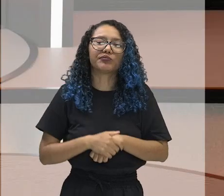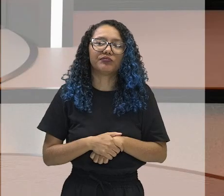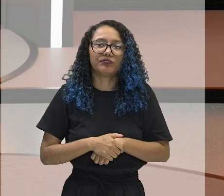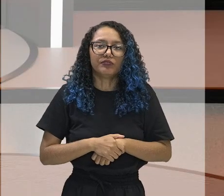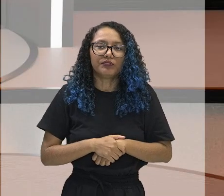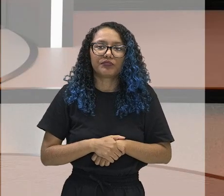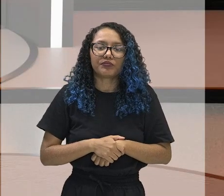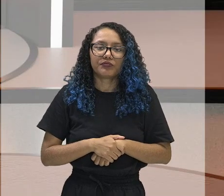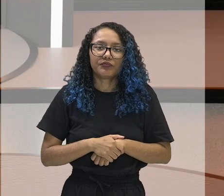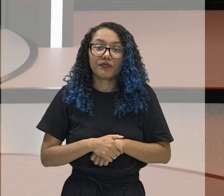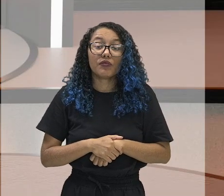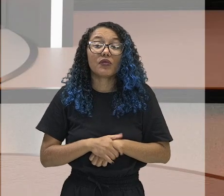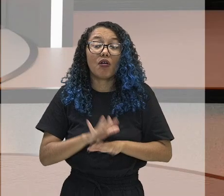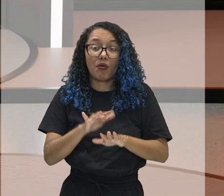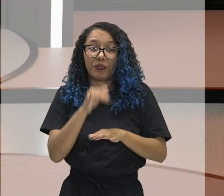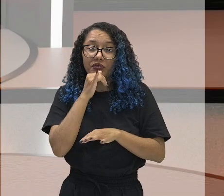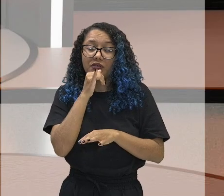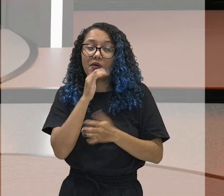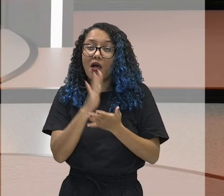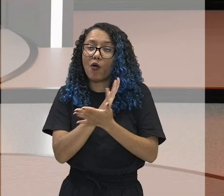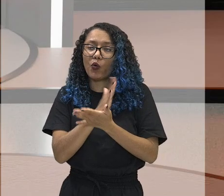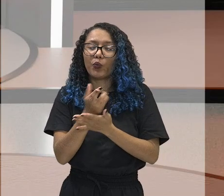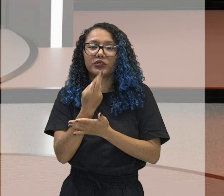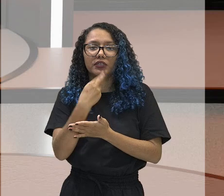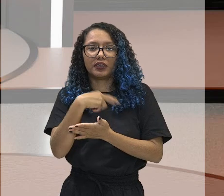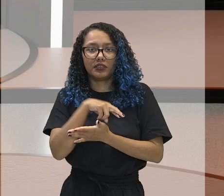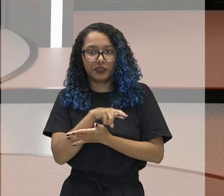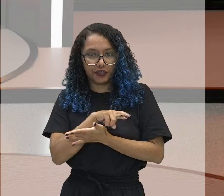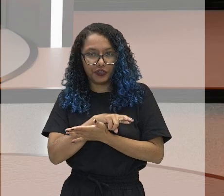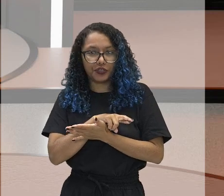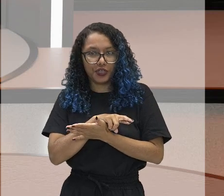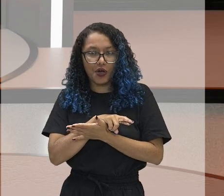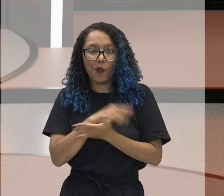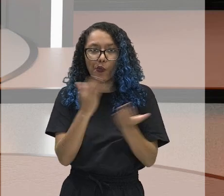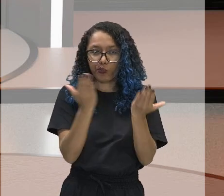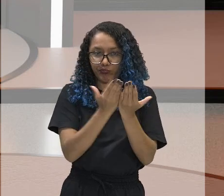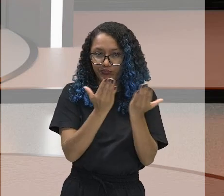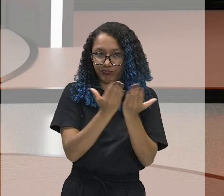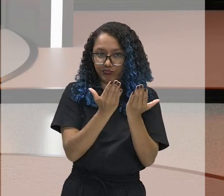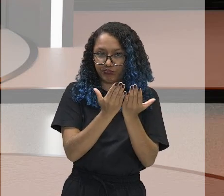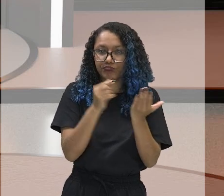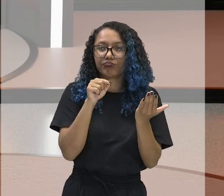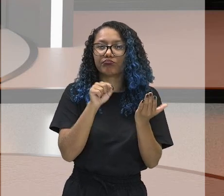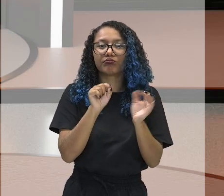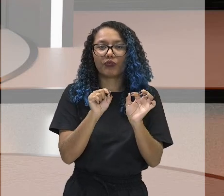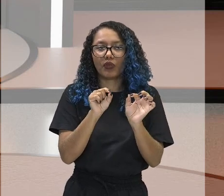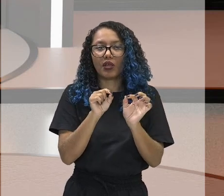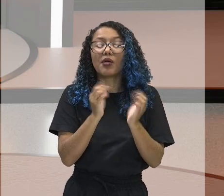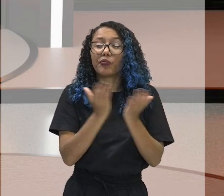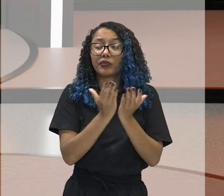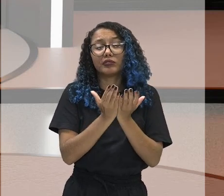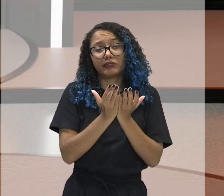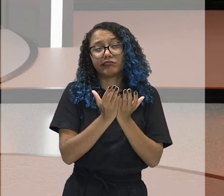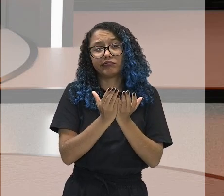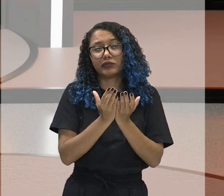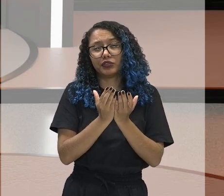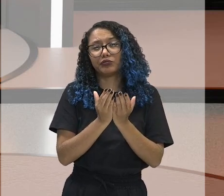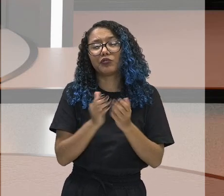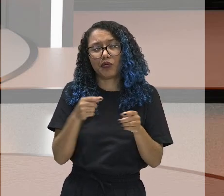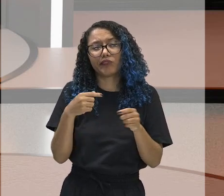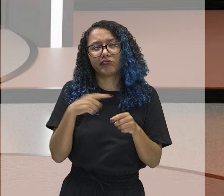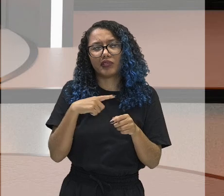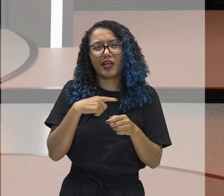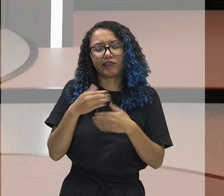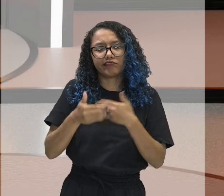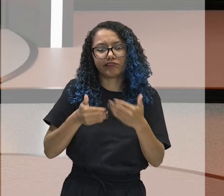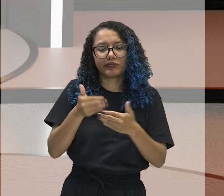atuais. Gente, em algumas religiões, tá, gente, de caráter protestante, até porque o protestantismo vai acontecer só